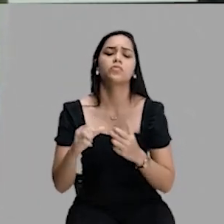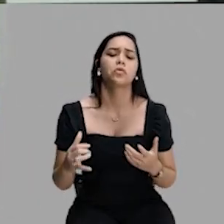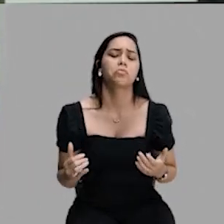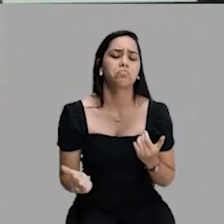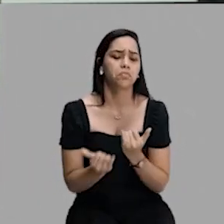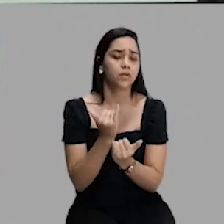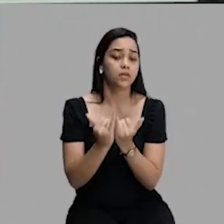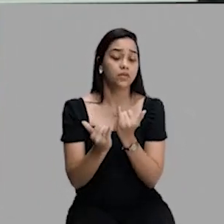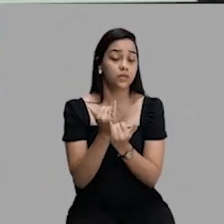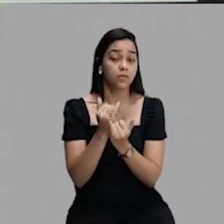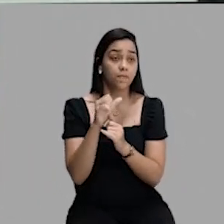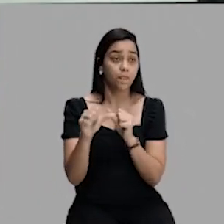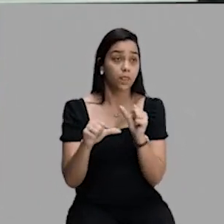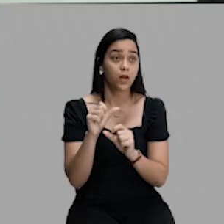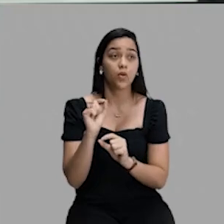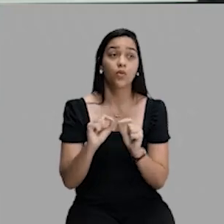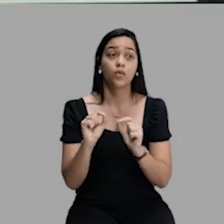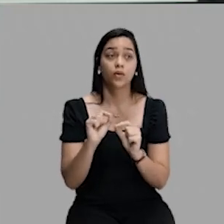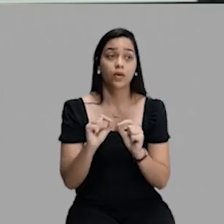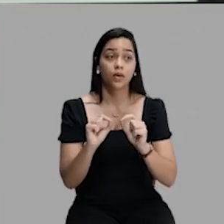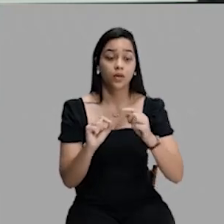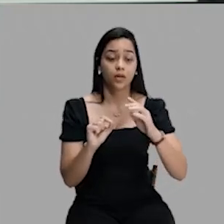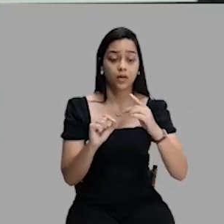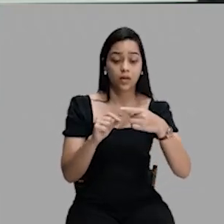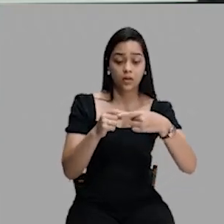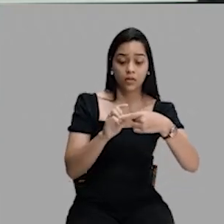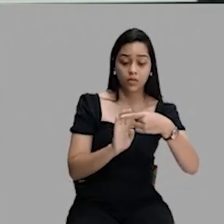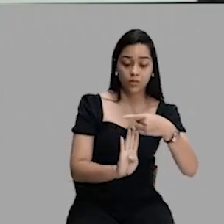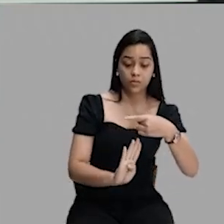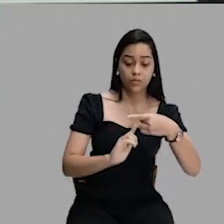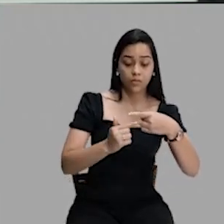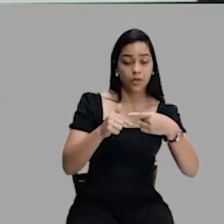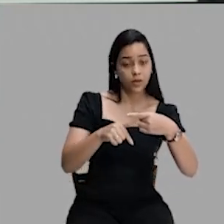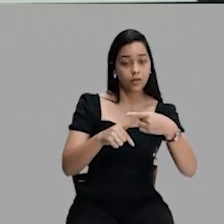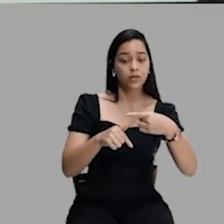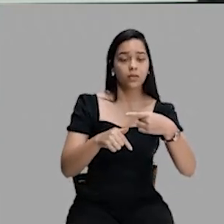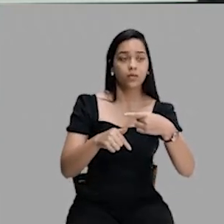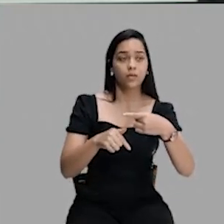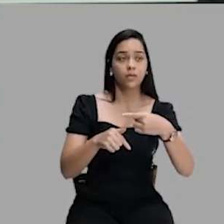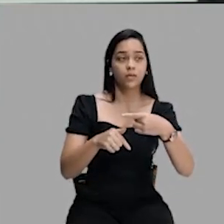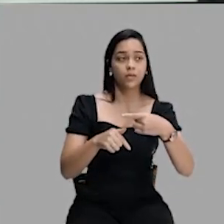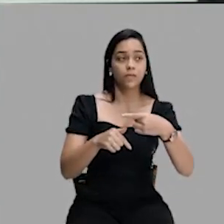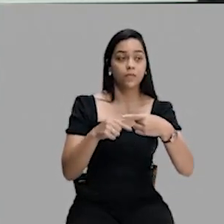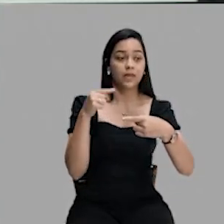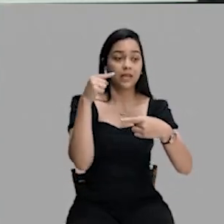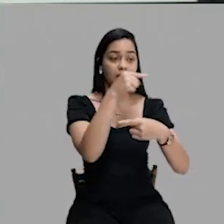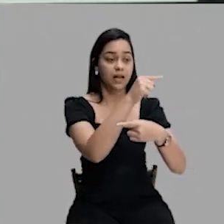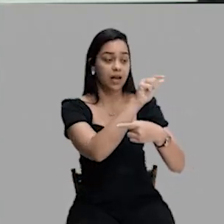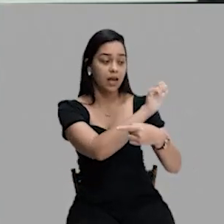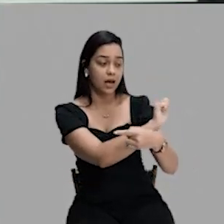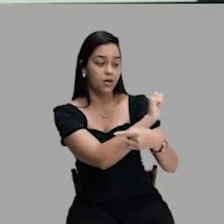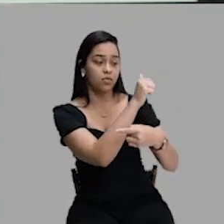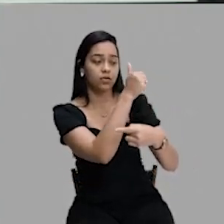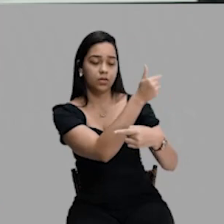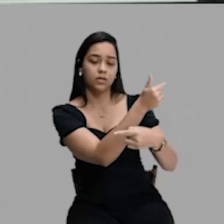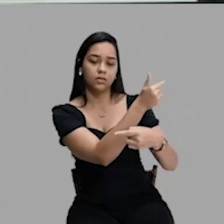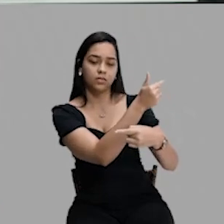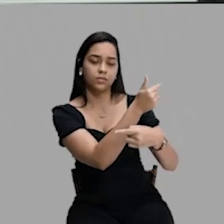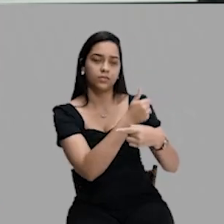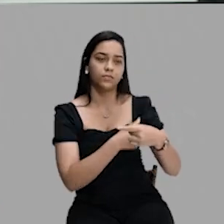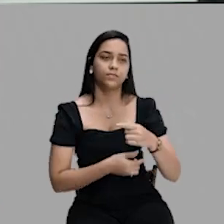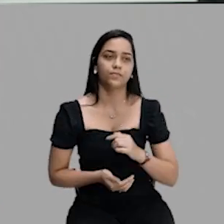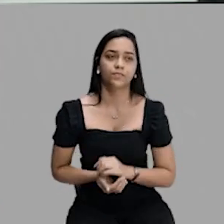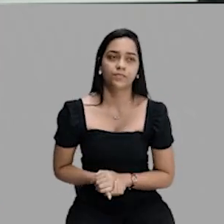bem parecido. Mudou que aqui embaixo do x ao quadrado é o b ao quadrado. enquanto aqui é o A ao quadrado,